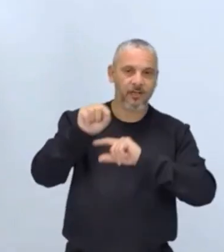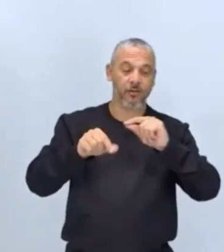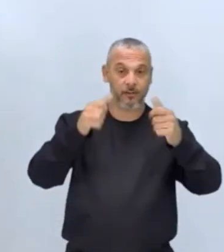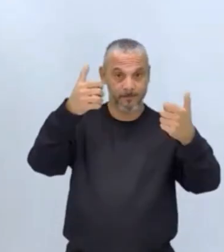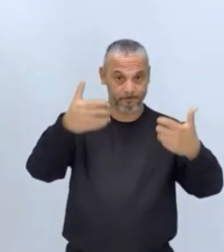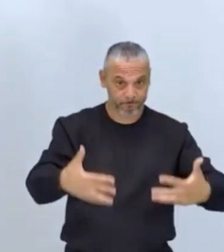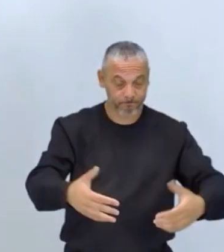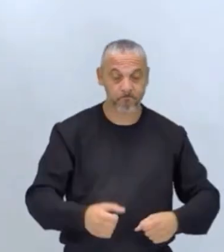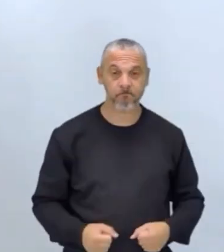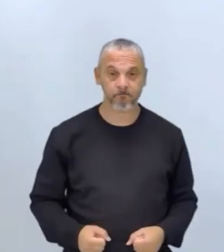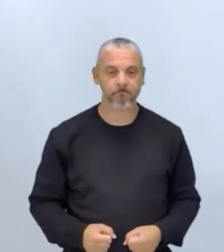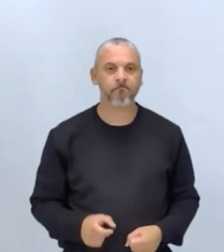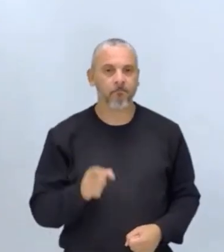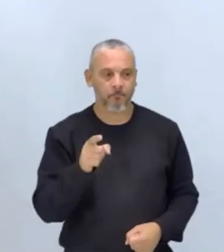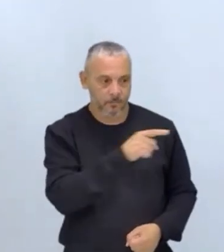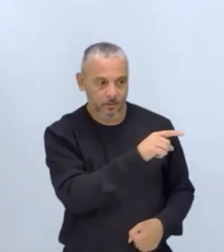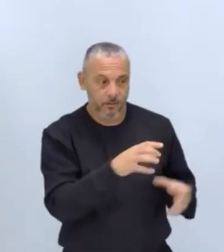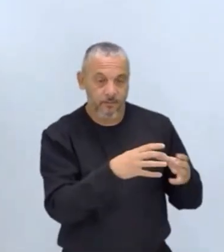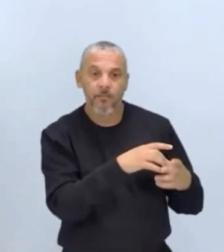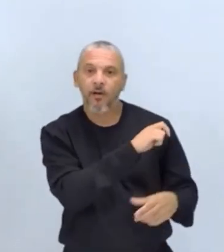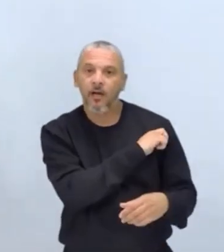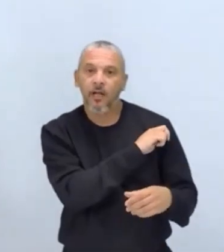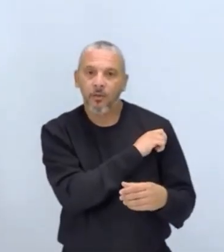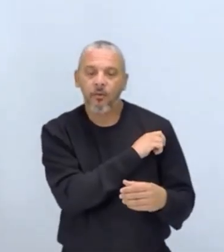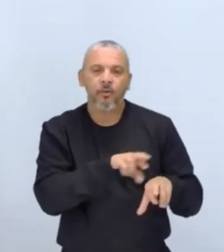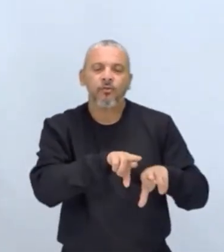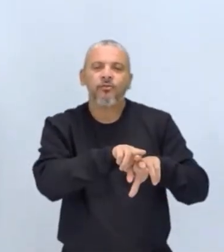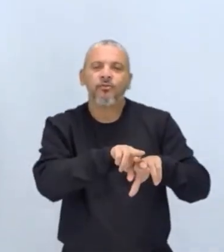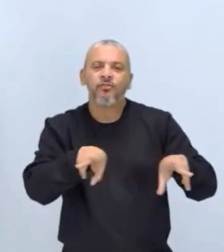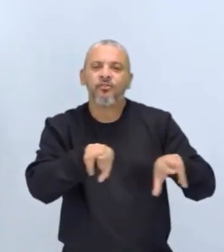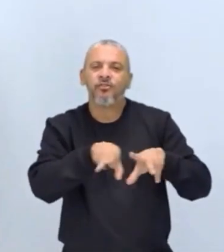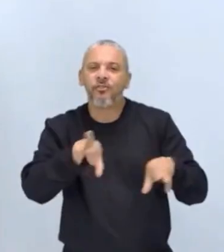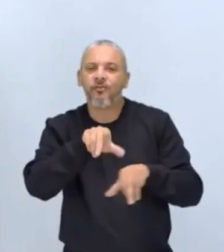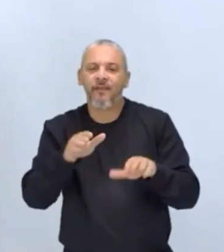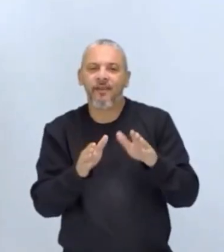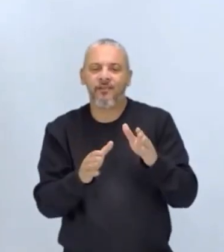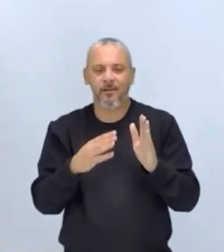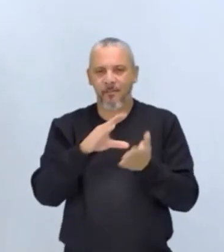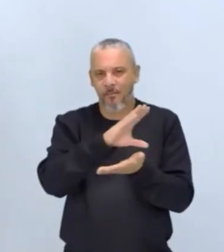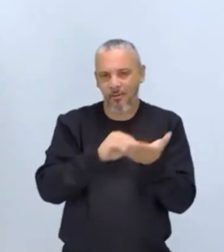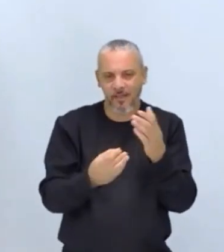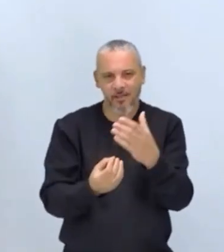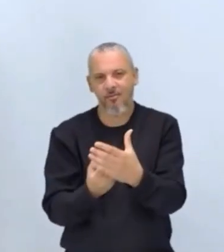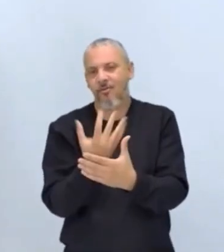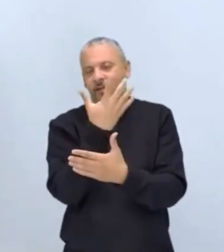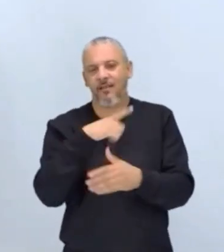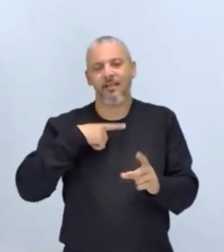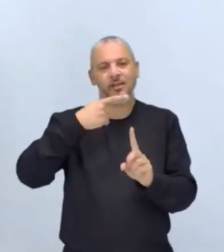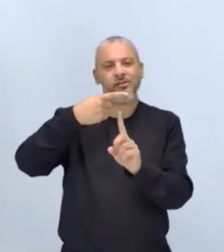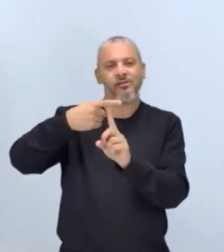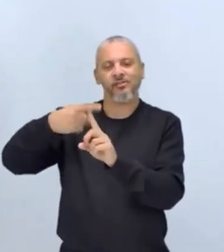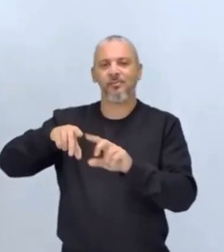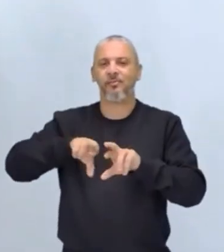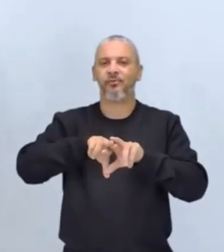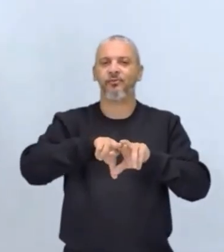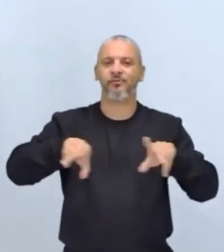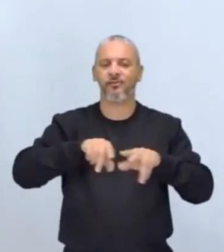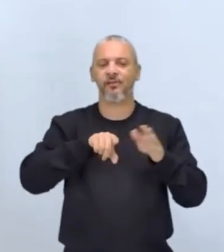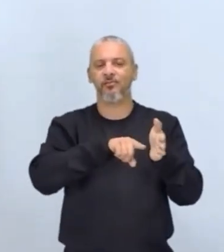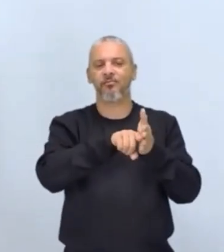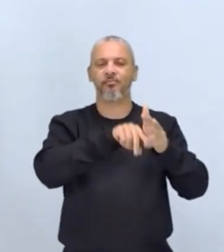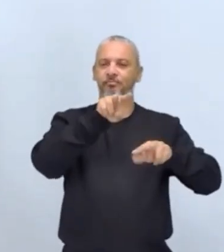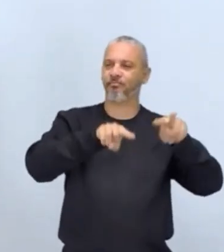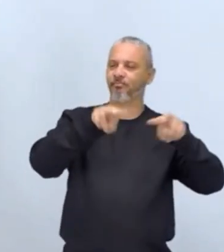nós damos também é que você peça para os alunos criarem diferentes CAMs para que eles tenham diferentes tipos de movimentos a